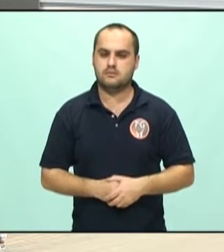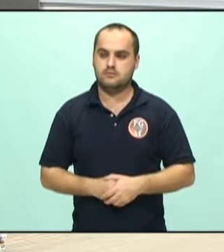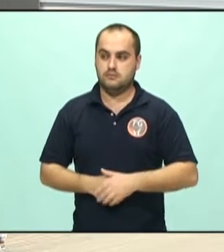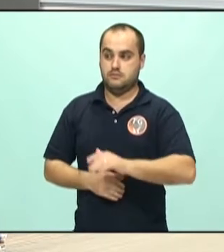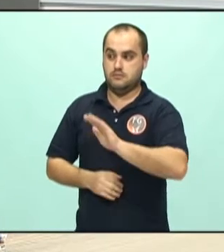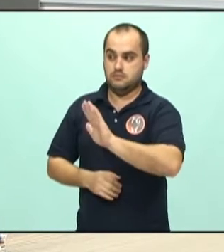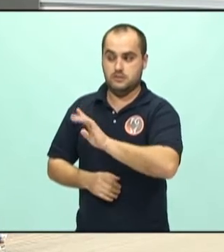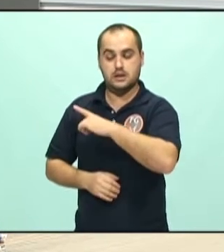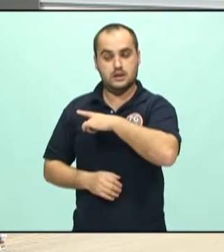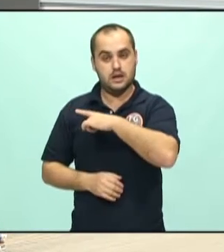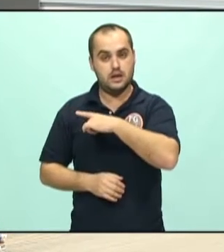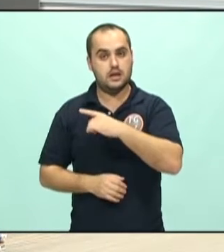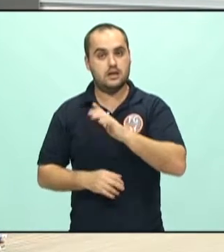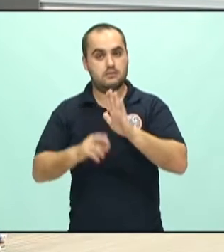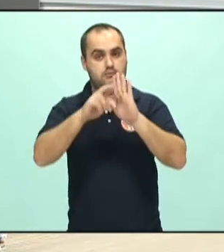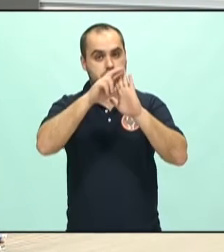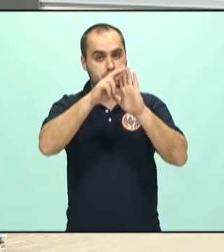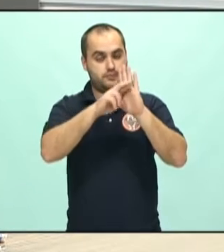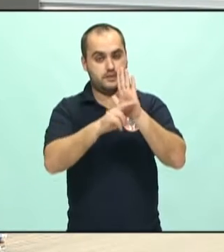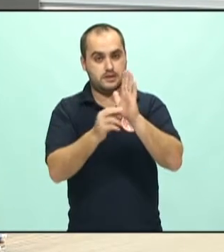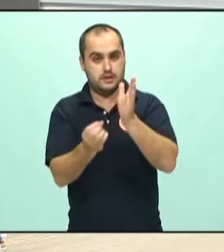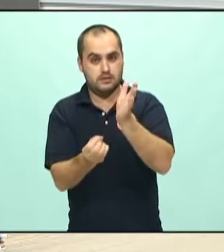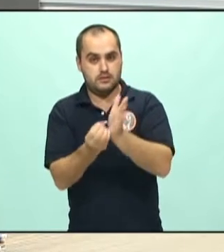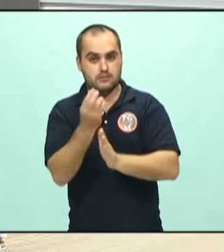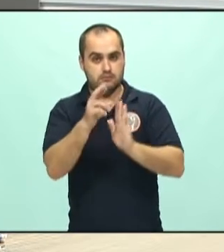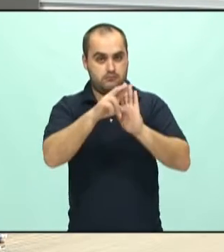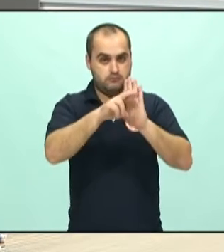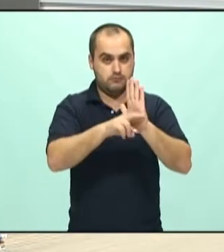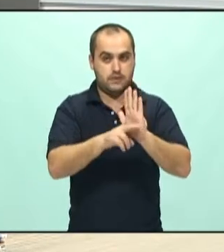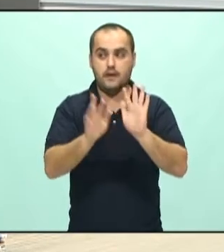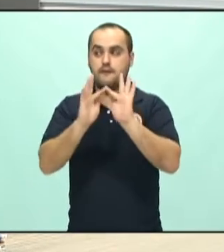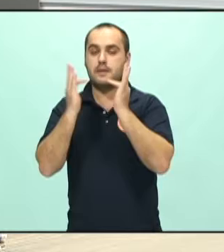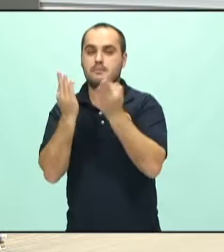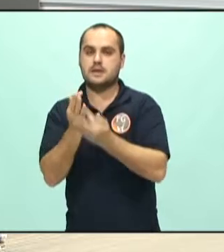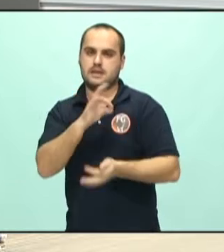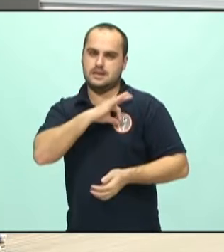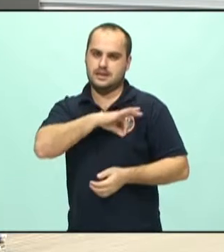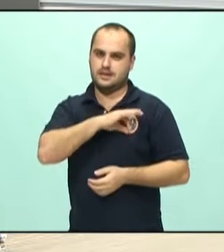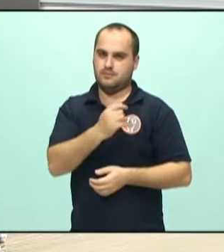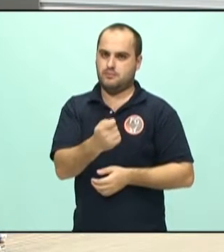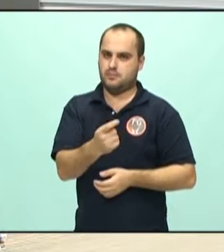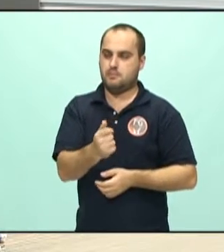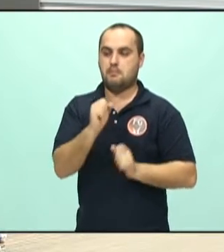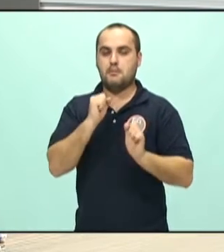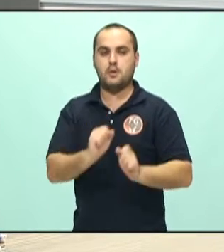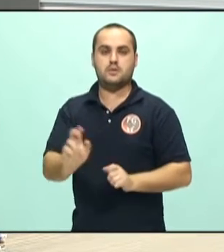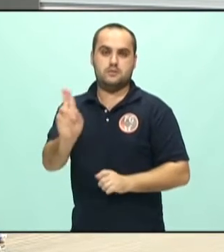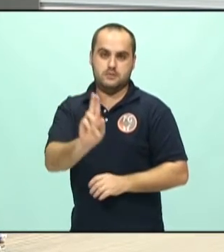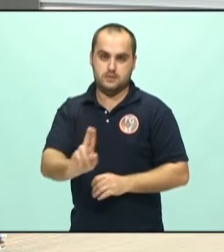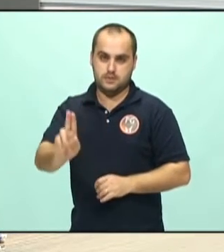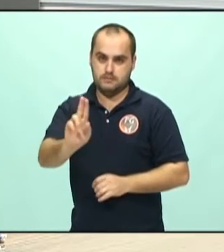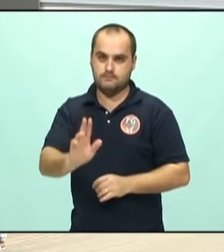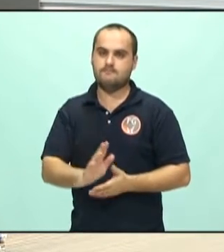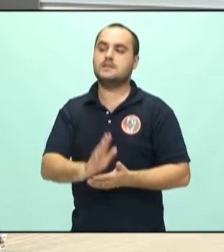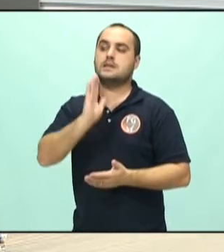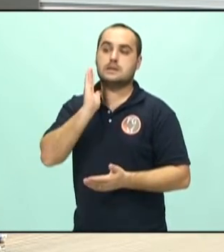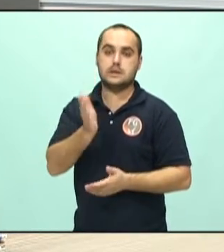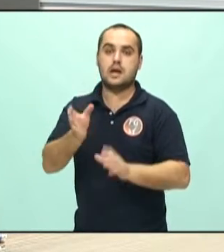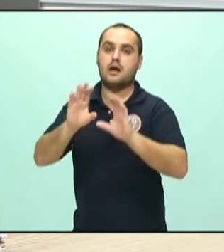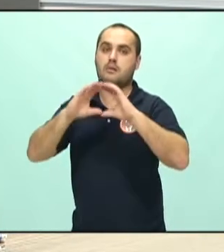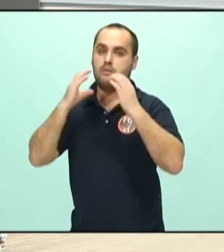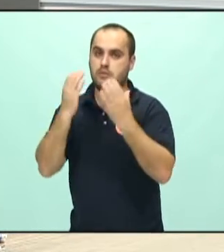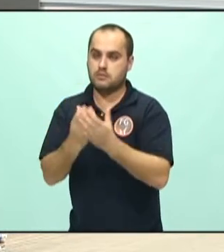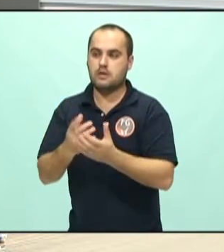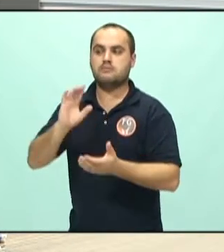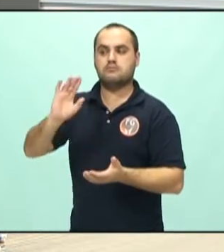também pra que as as famílias de baixa renda possam usufruir né já houve em algumas comunidades alguns